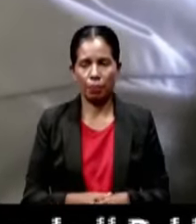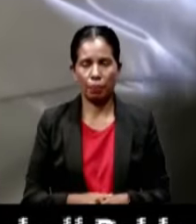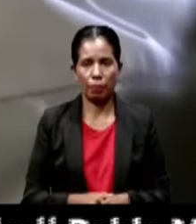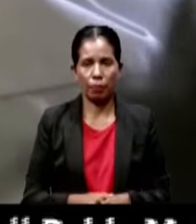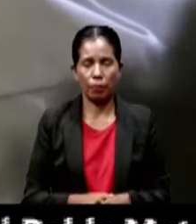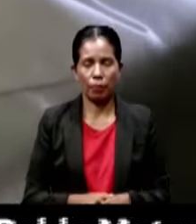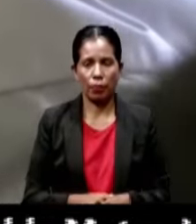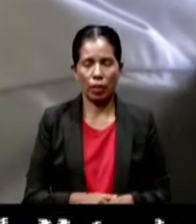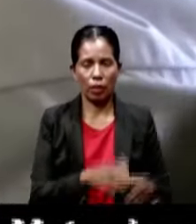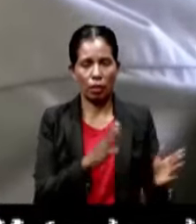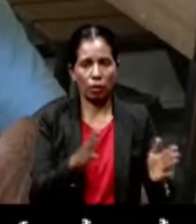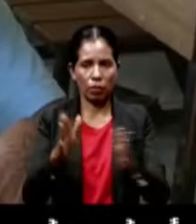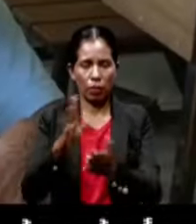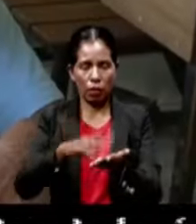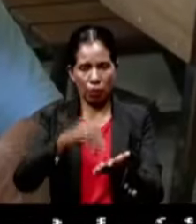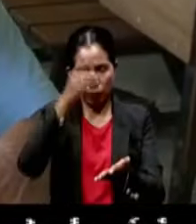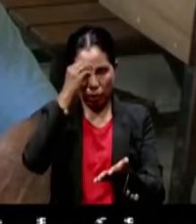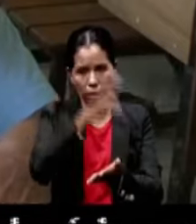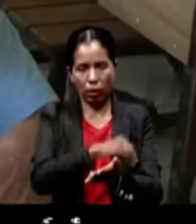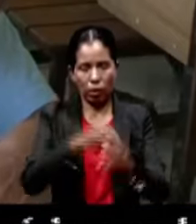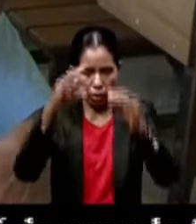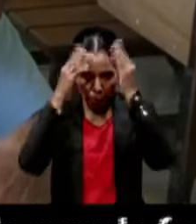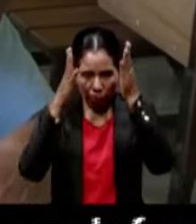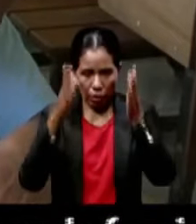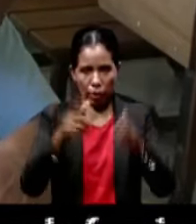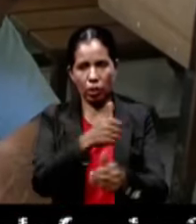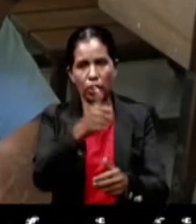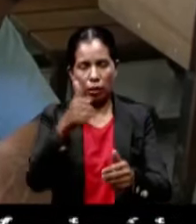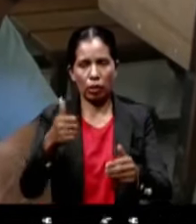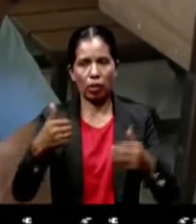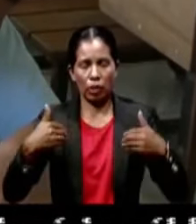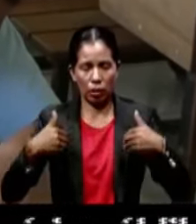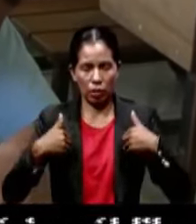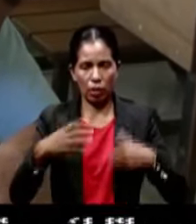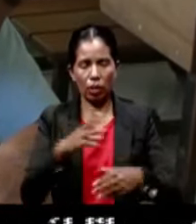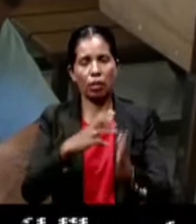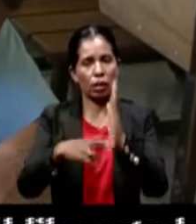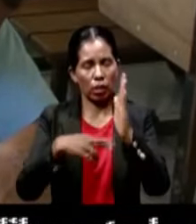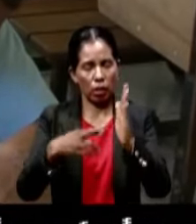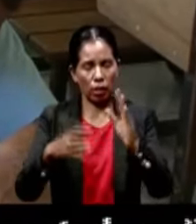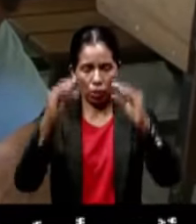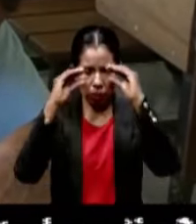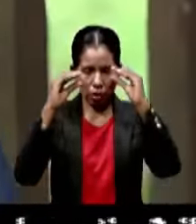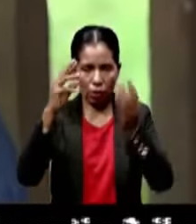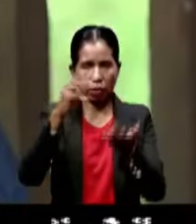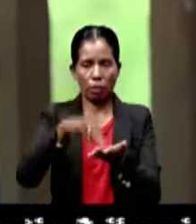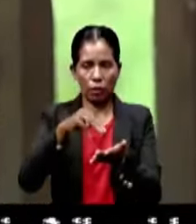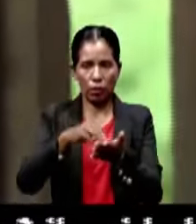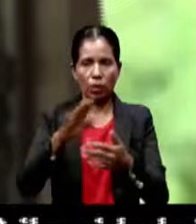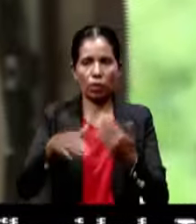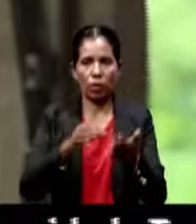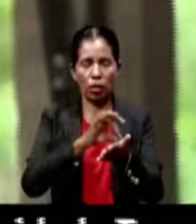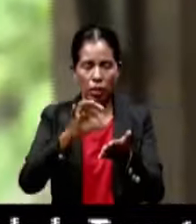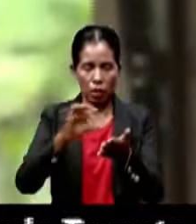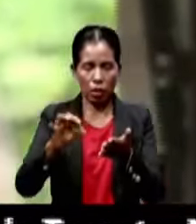E o processo ensino aprendizagem professor Ida Ida e a minha método rasic a tu transmiti matéria nebe maioria haker